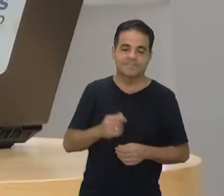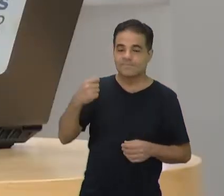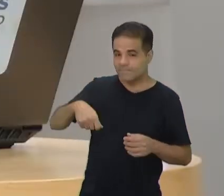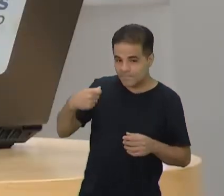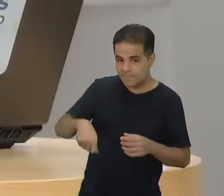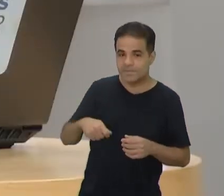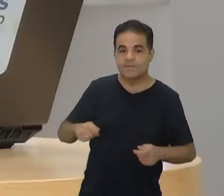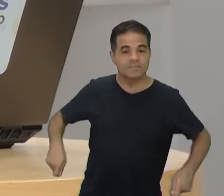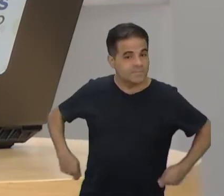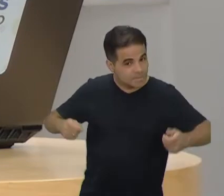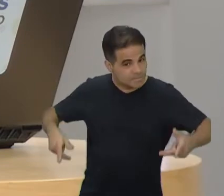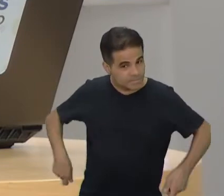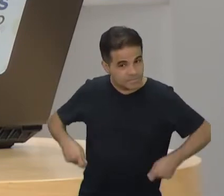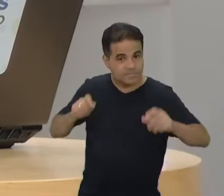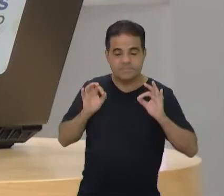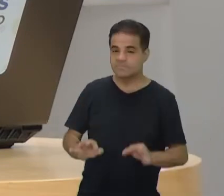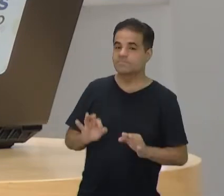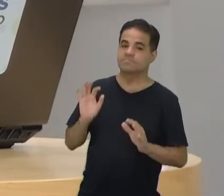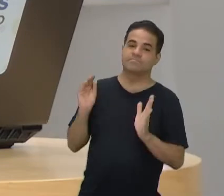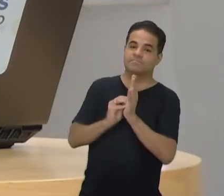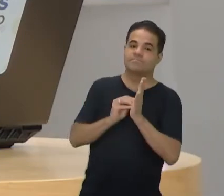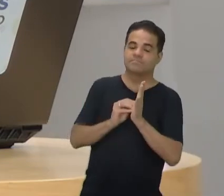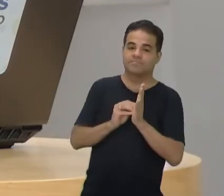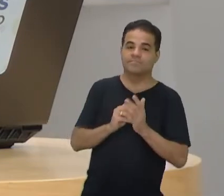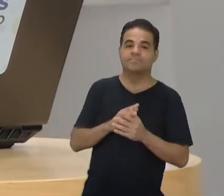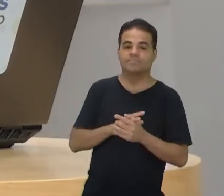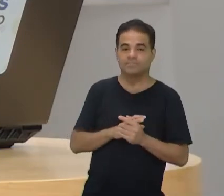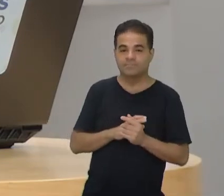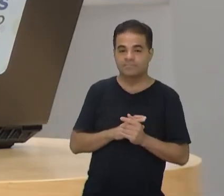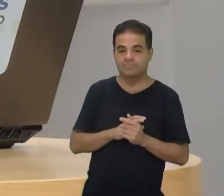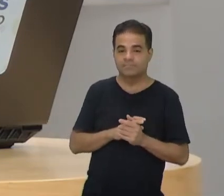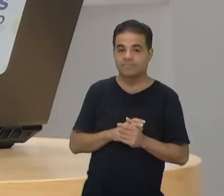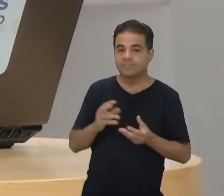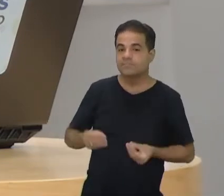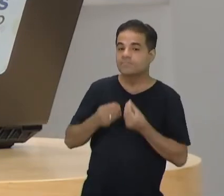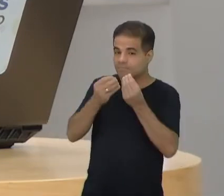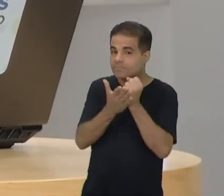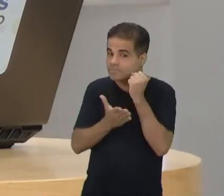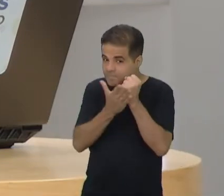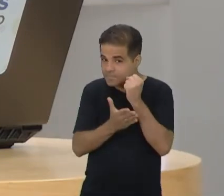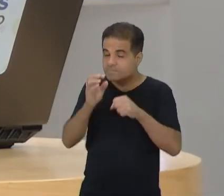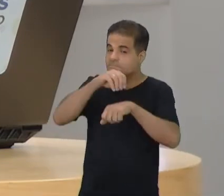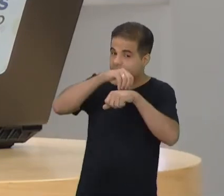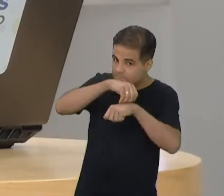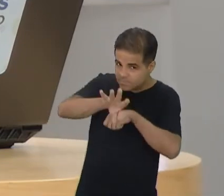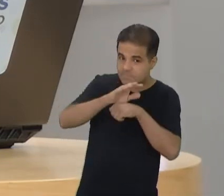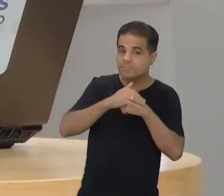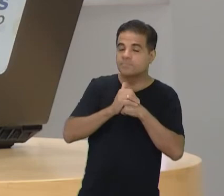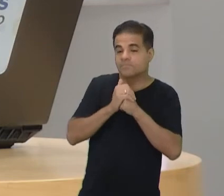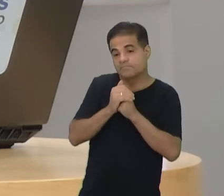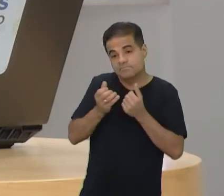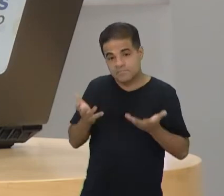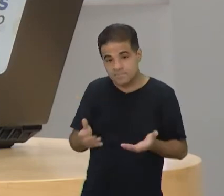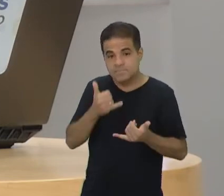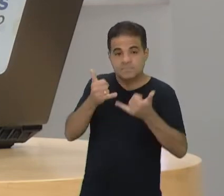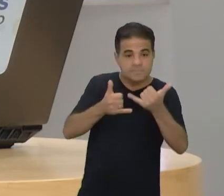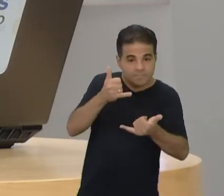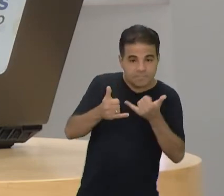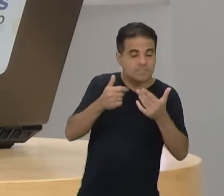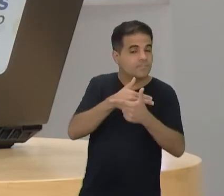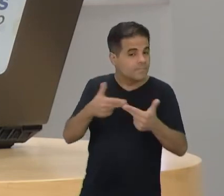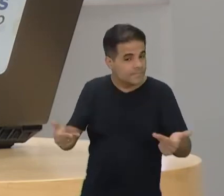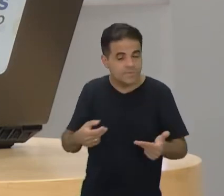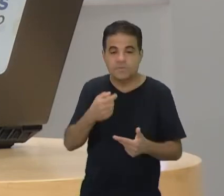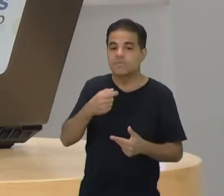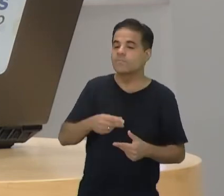necessita mesmo das despesas fixas é isso. Sim. Né? É bem o básico mesmo, mas assim, se ela quiser um brinquedinho a mais